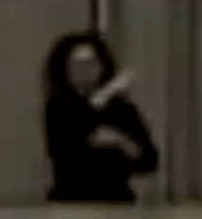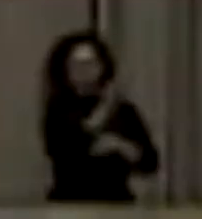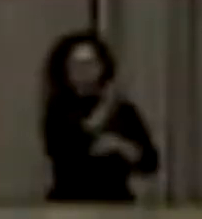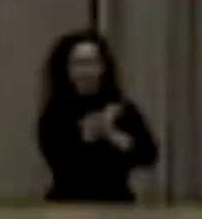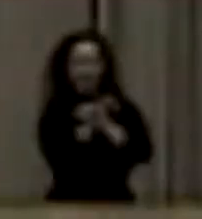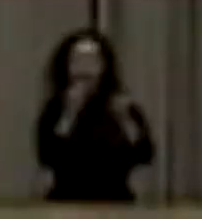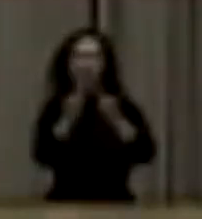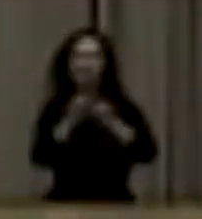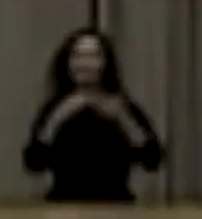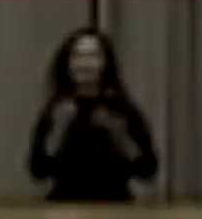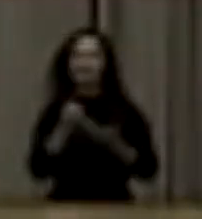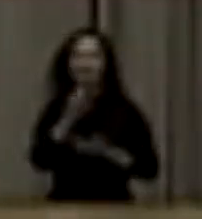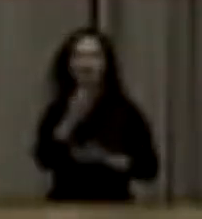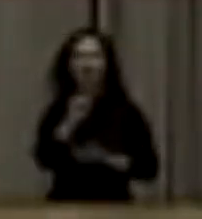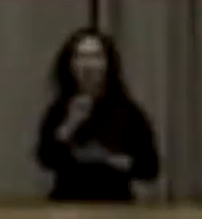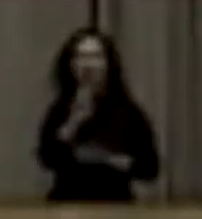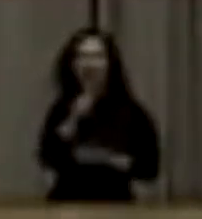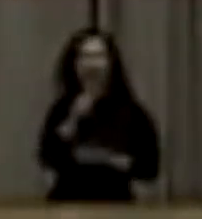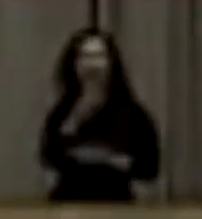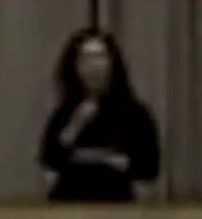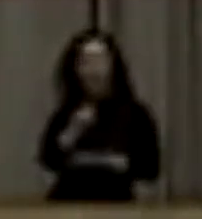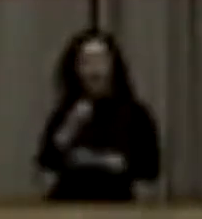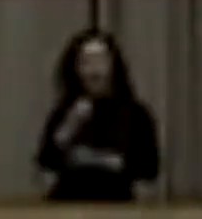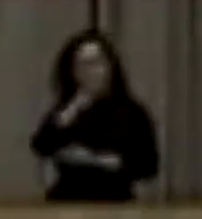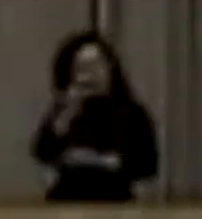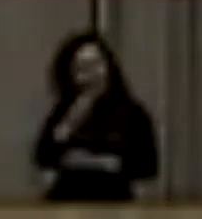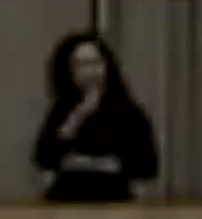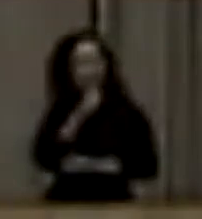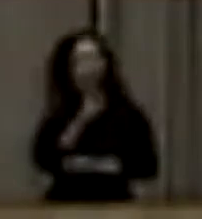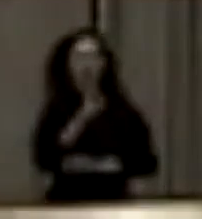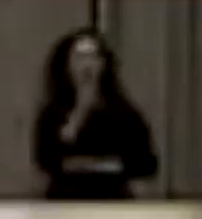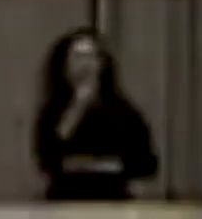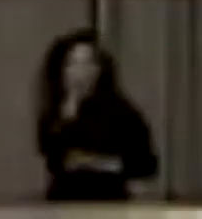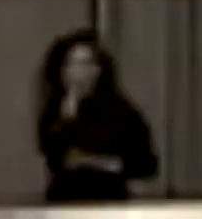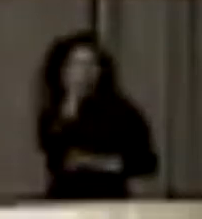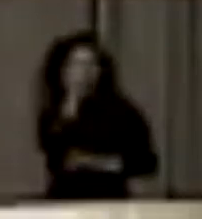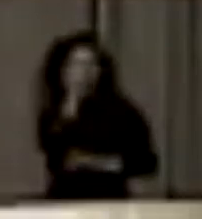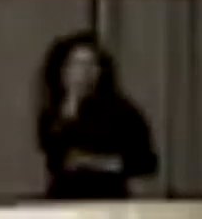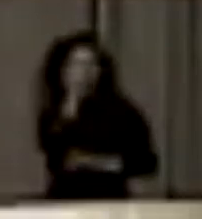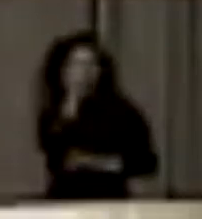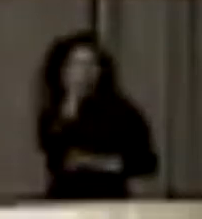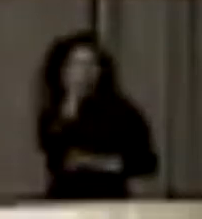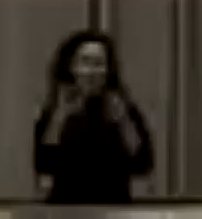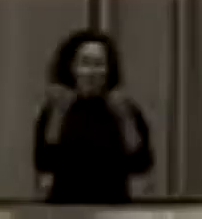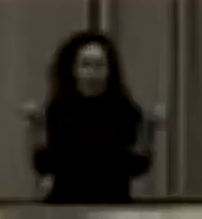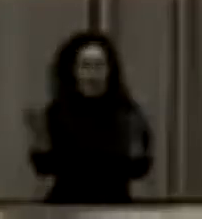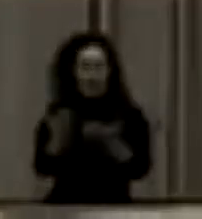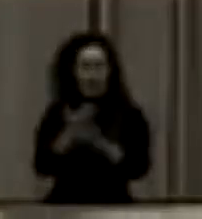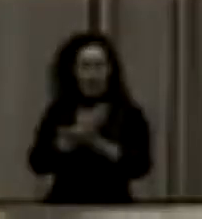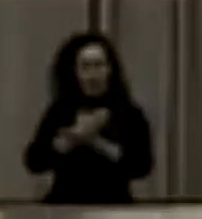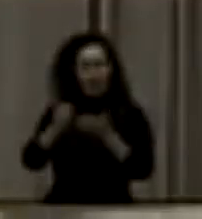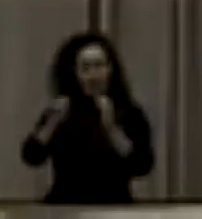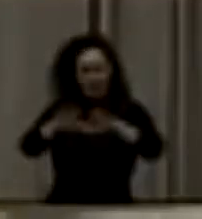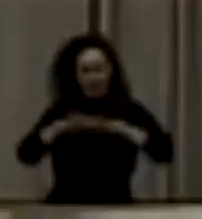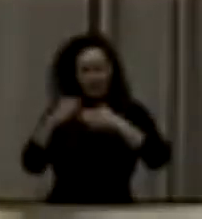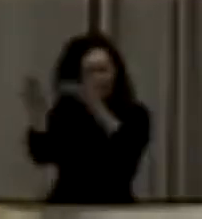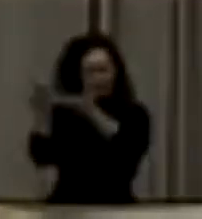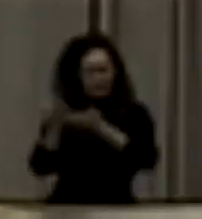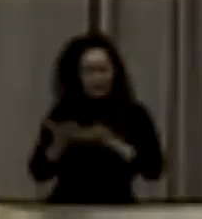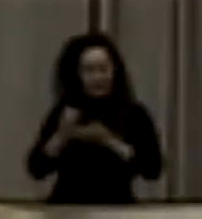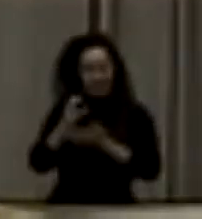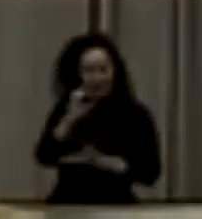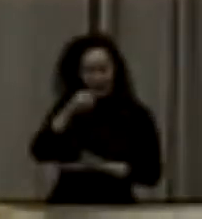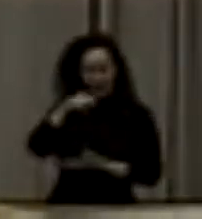falar também sobre Sérgio Arouca, que nos deu a oportunidade de conhecê-lo. E gostaria de agradecer também. Então, vamos passar para outra mesa, chamar aqui